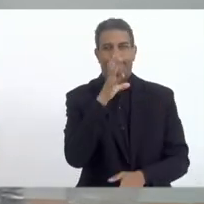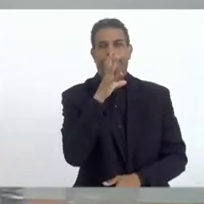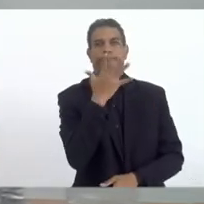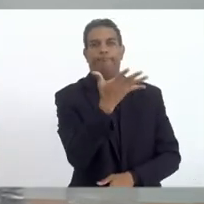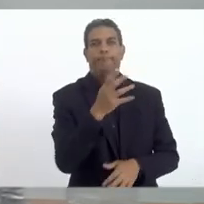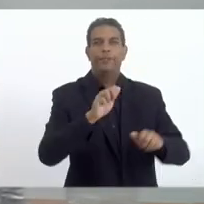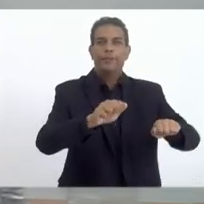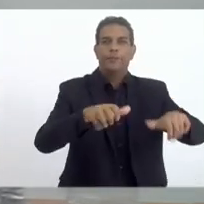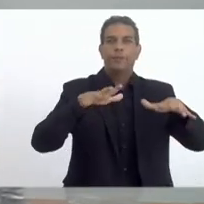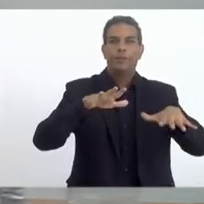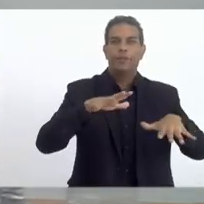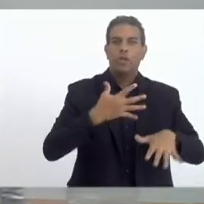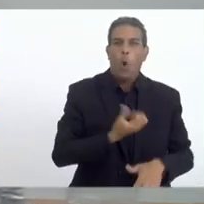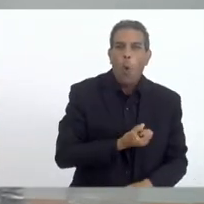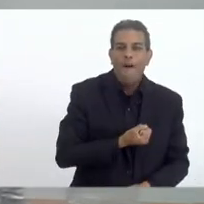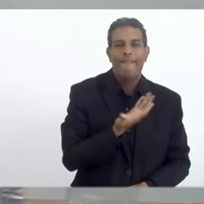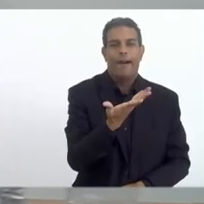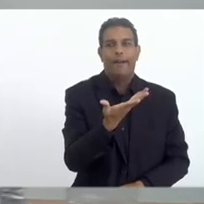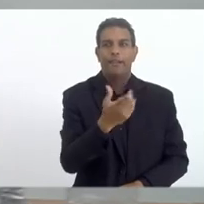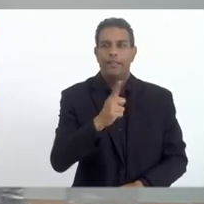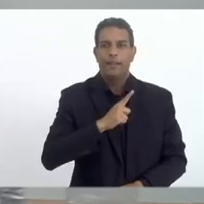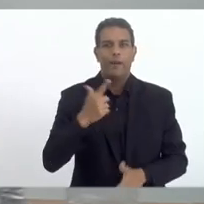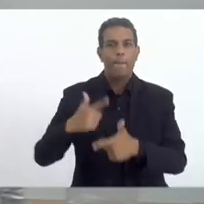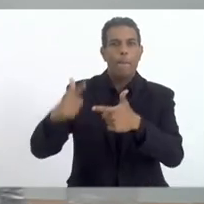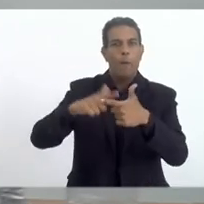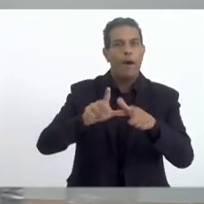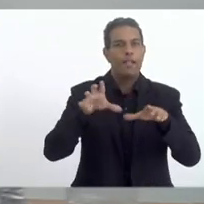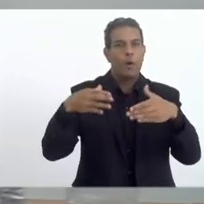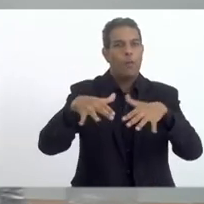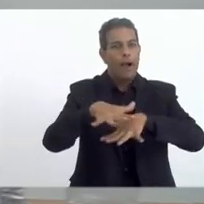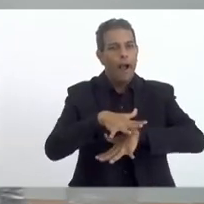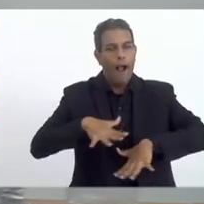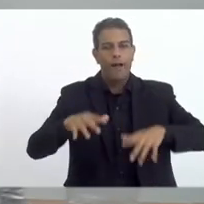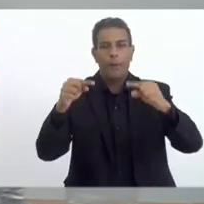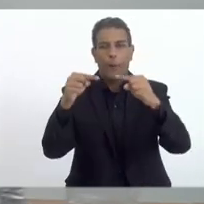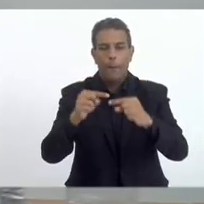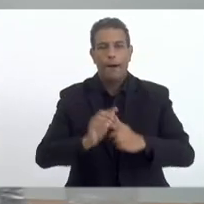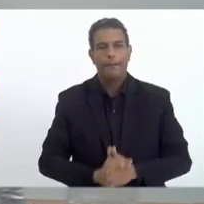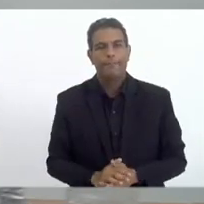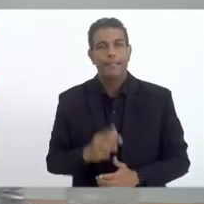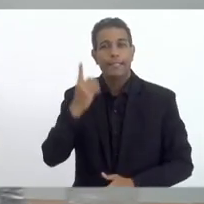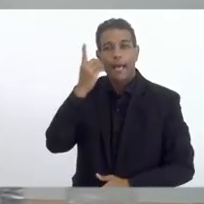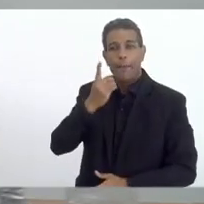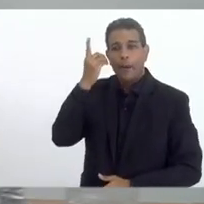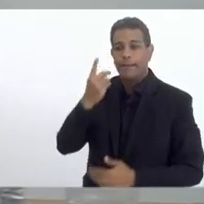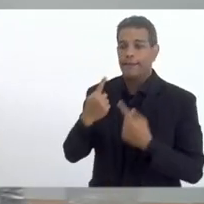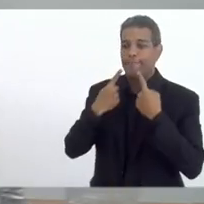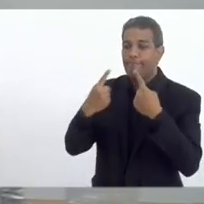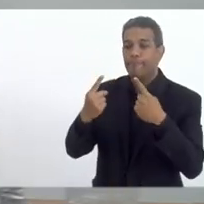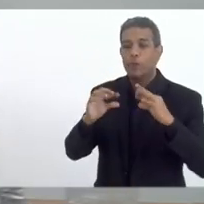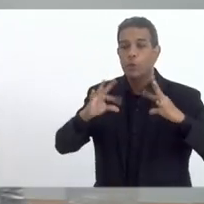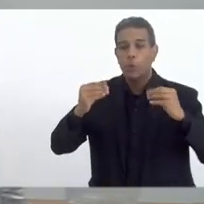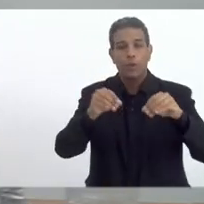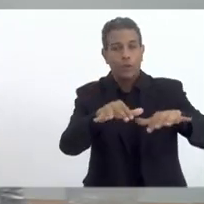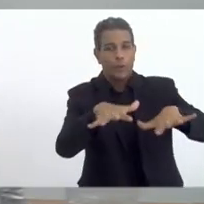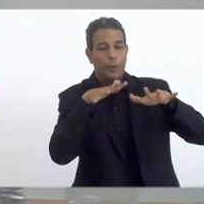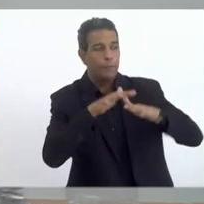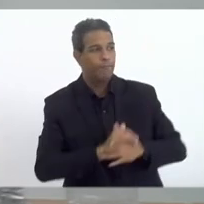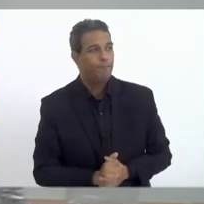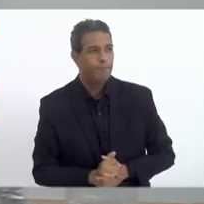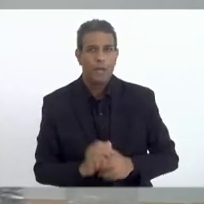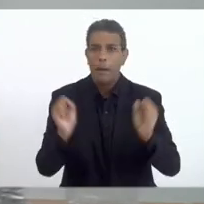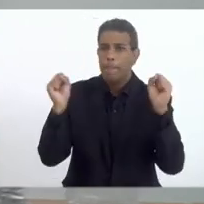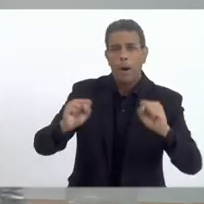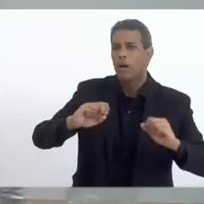galeria, covardia. Teve o desagravo coletivo de todos nós ali, saímos em desagravo, e o deputado Luiz Paulo foi ovacionado e aplaudido pelo plenário. Mas